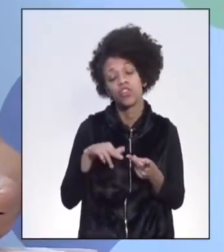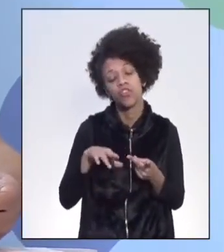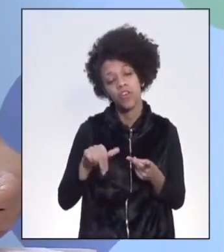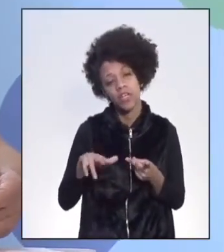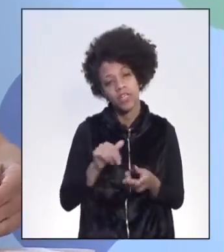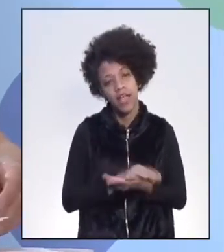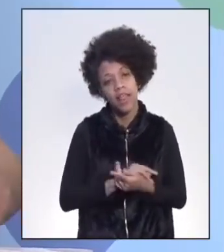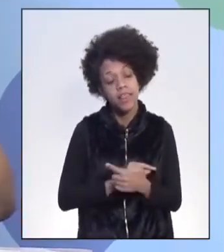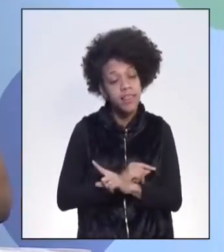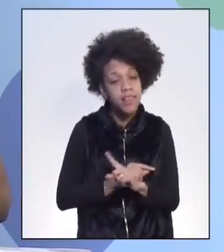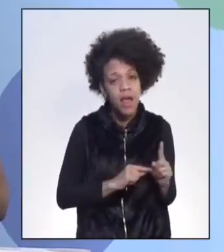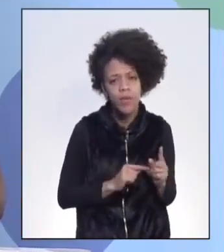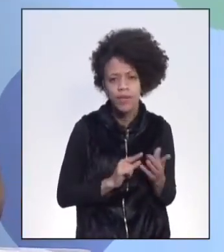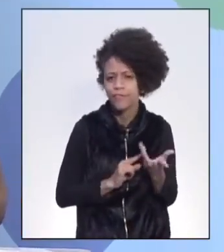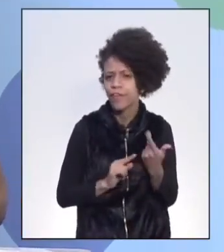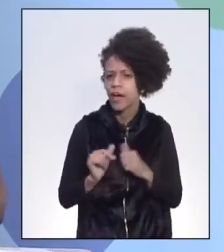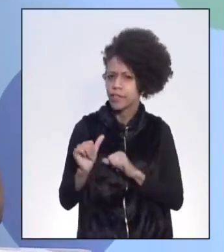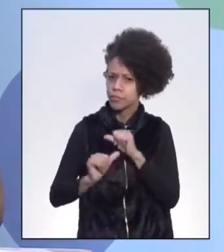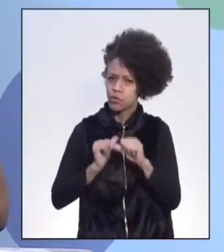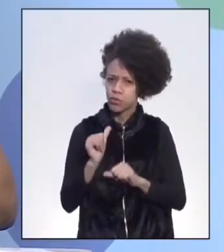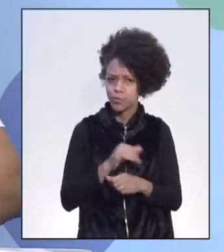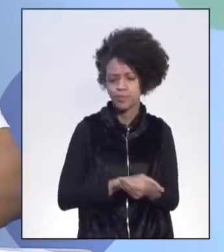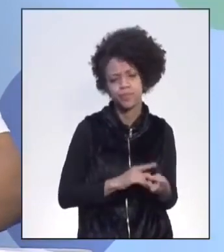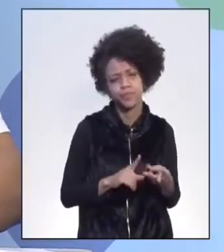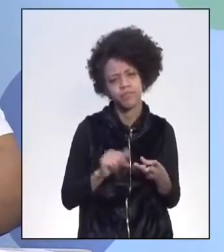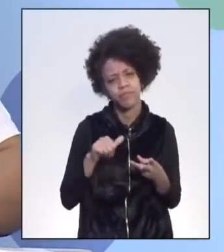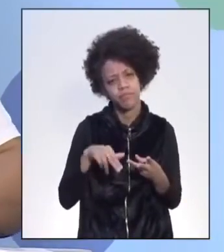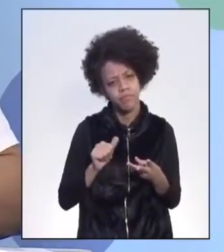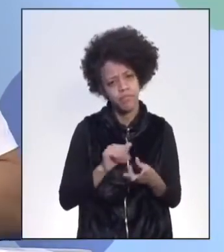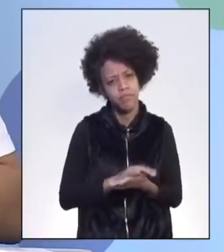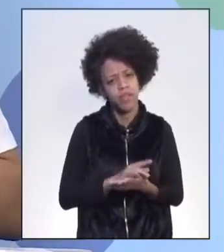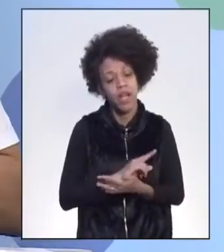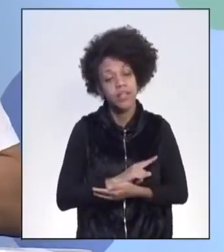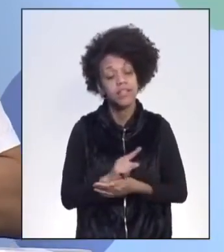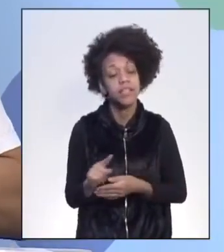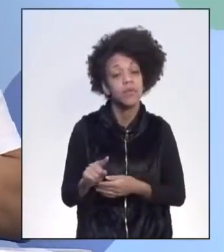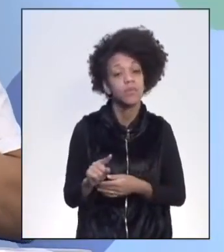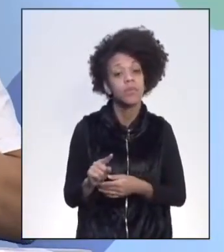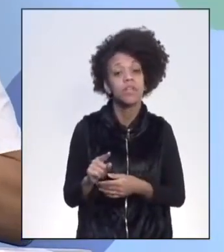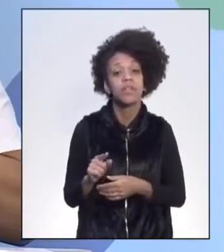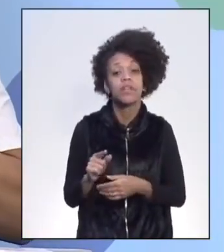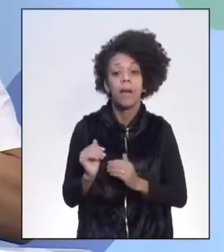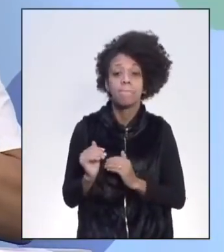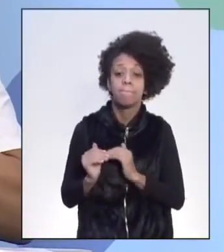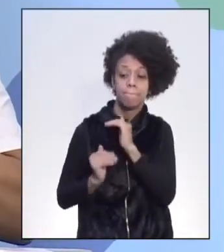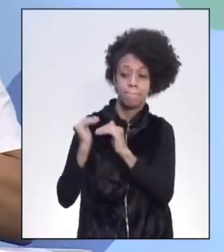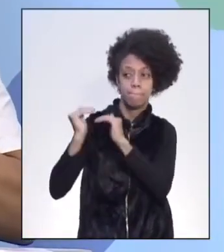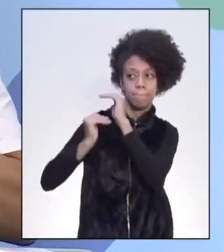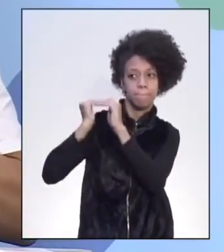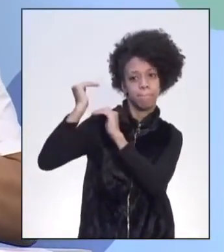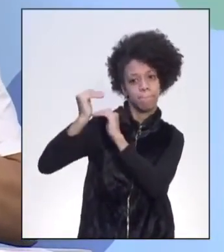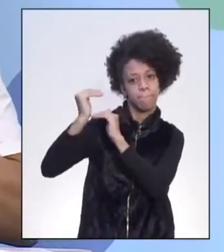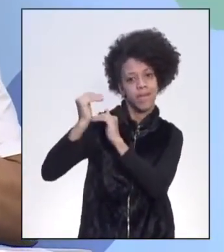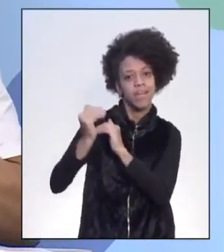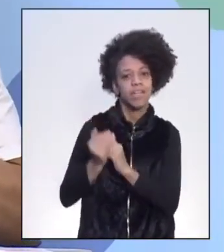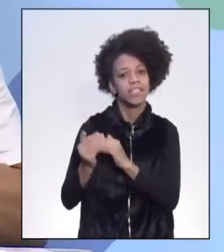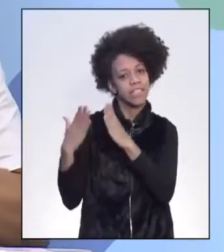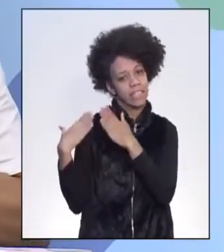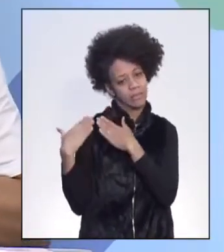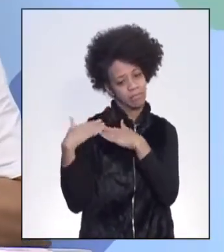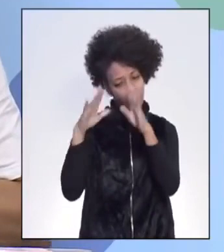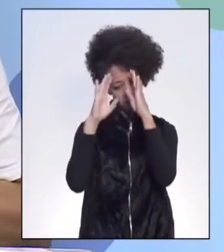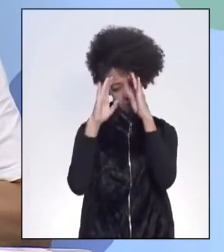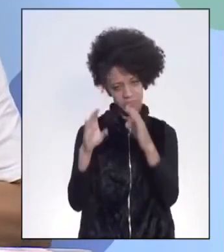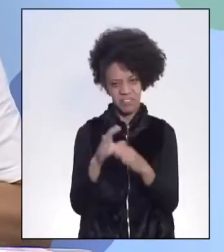e várias modificações também. Ana Beatriz escreveu não, ficamos maiores e mais respeitosos.